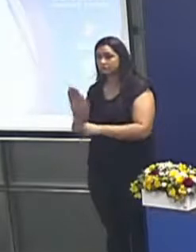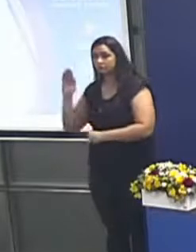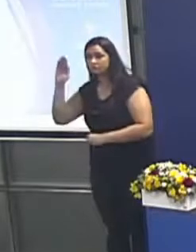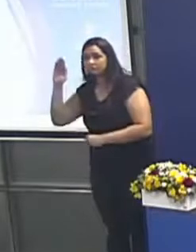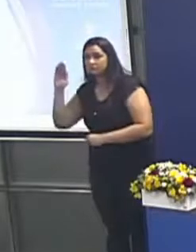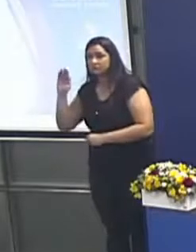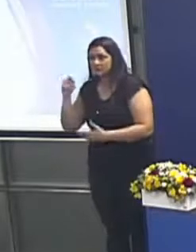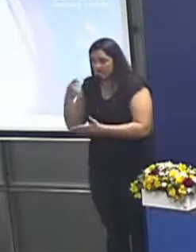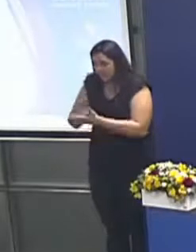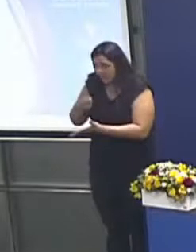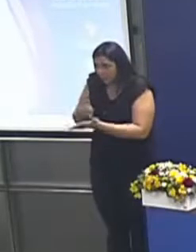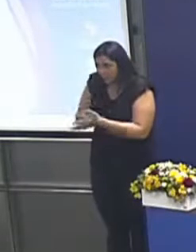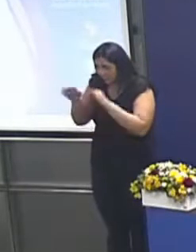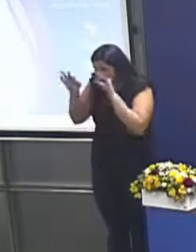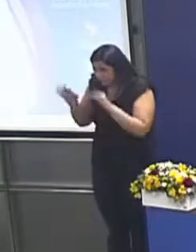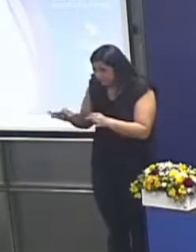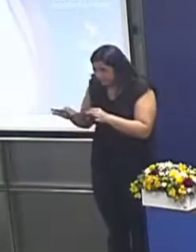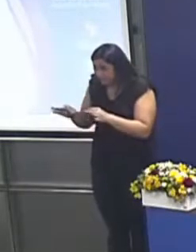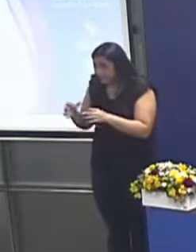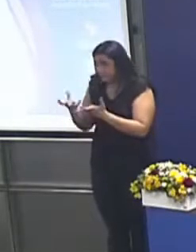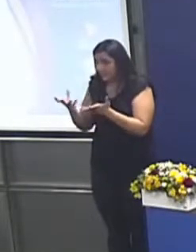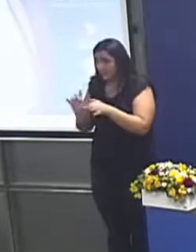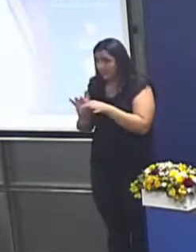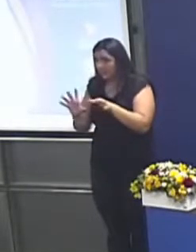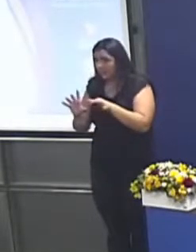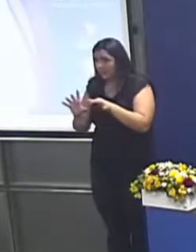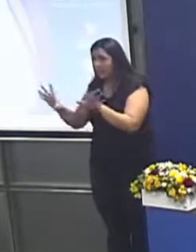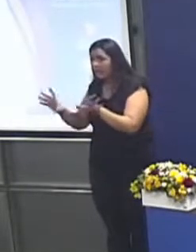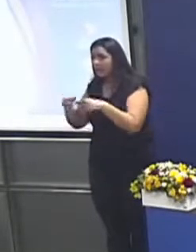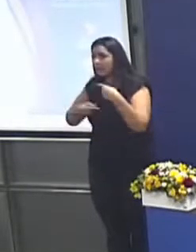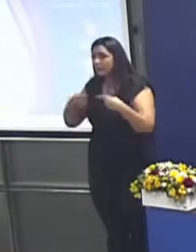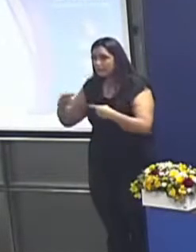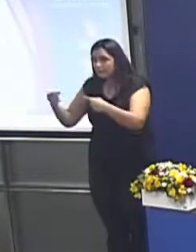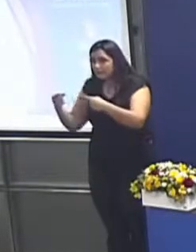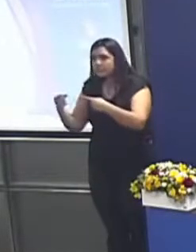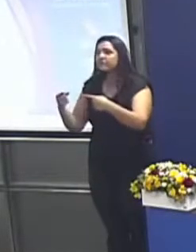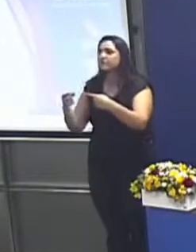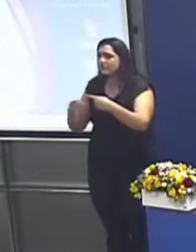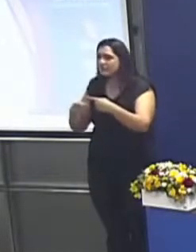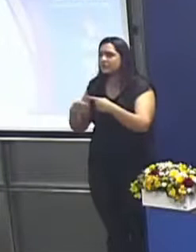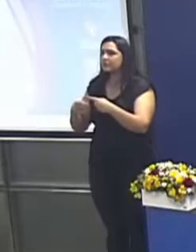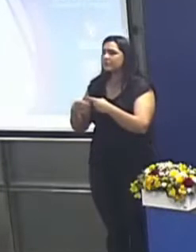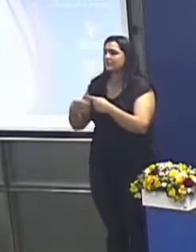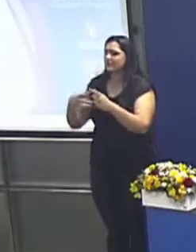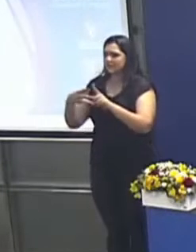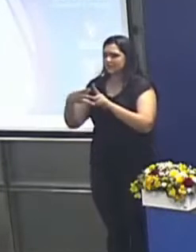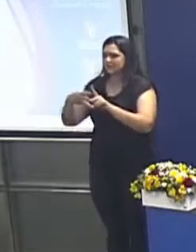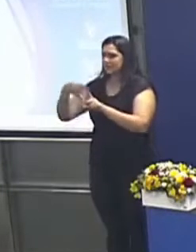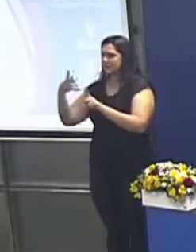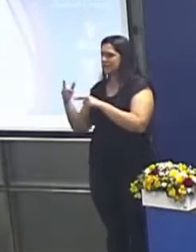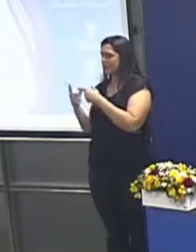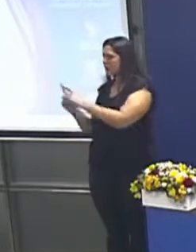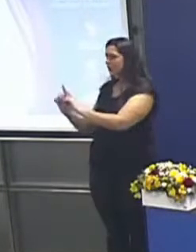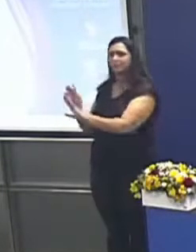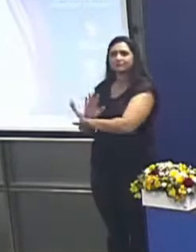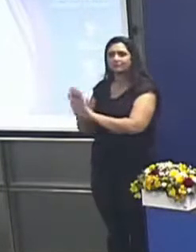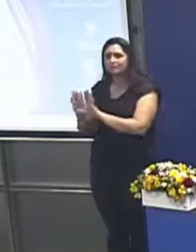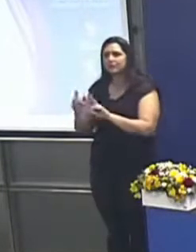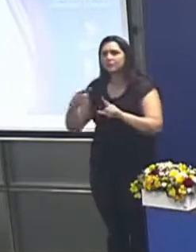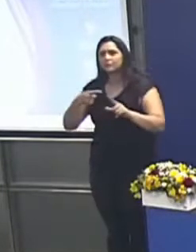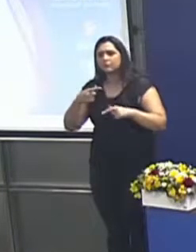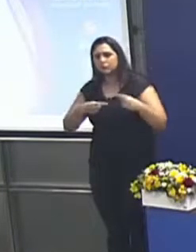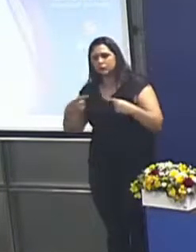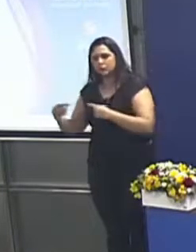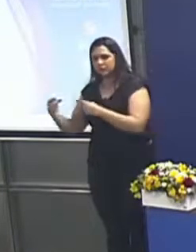que vão lutar por uma descolonização, por uma política anti-LGBTfóbica, por uma política aí que